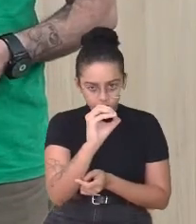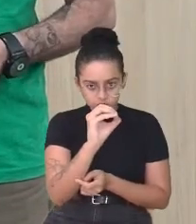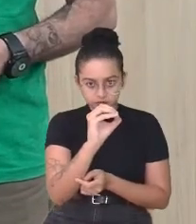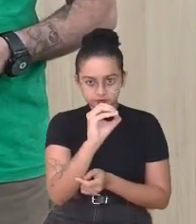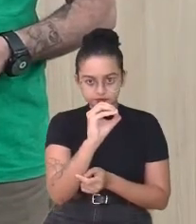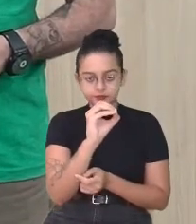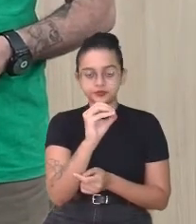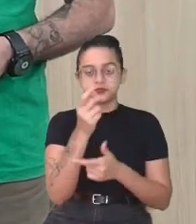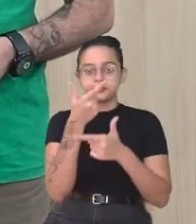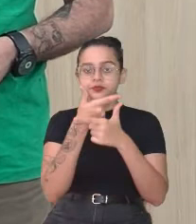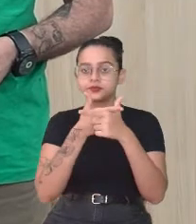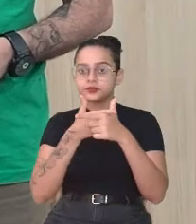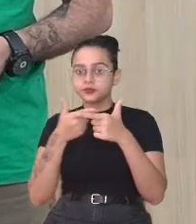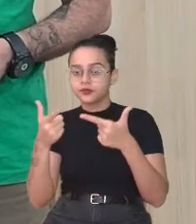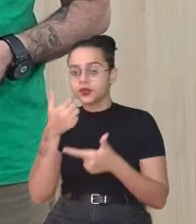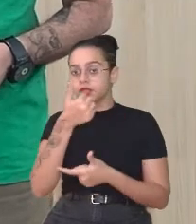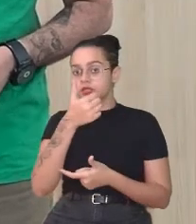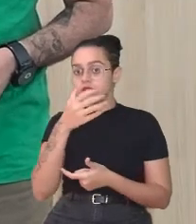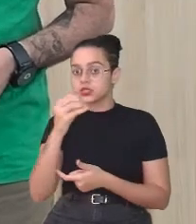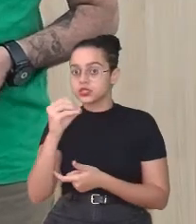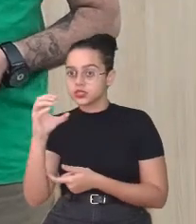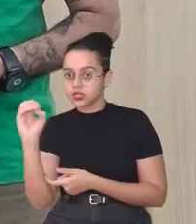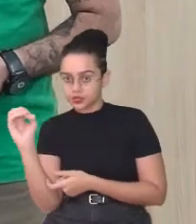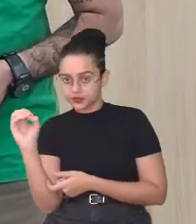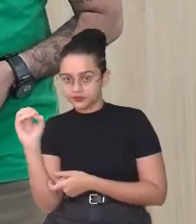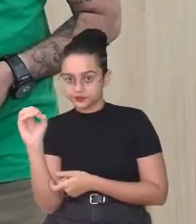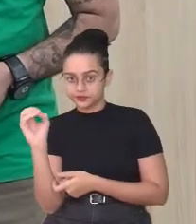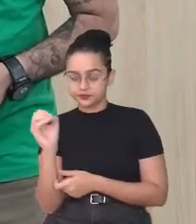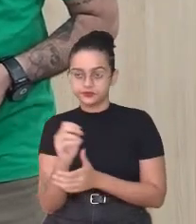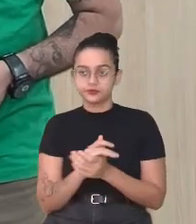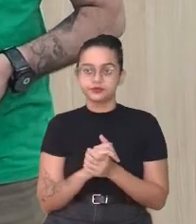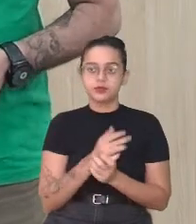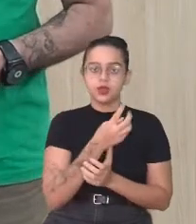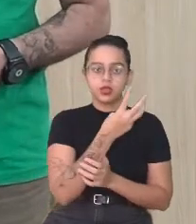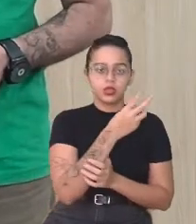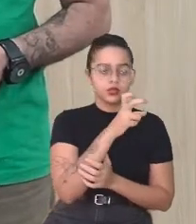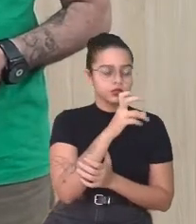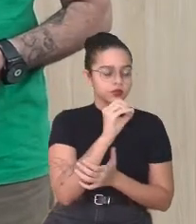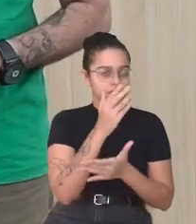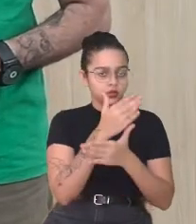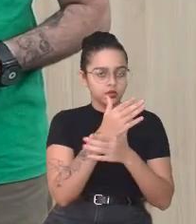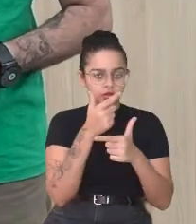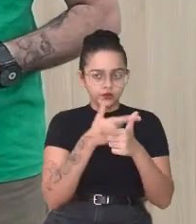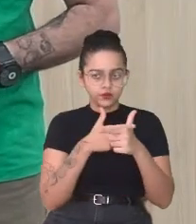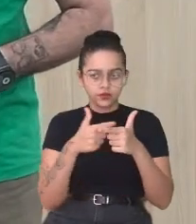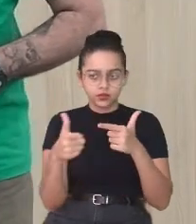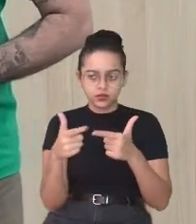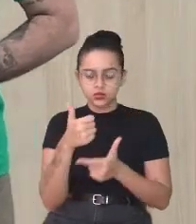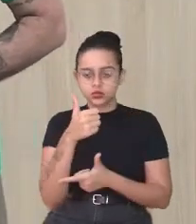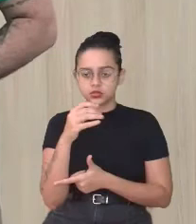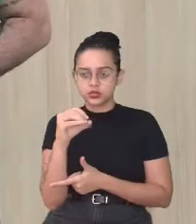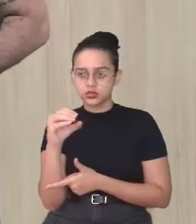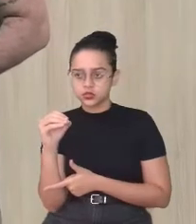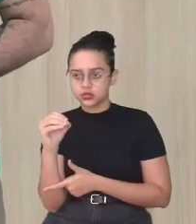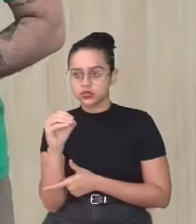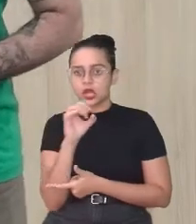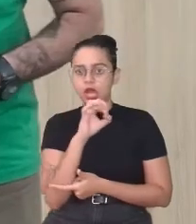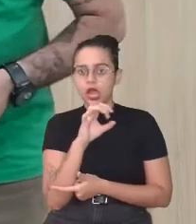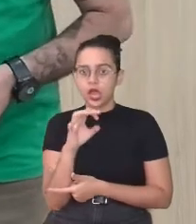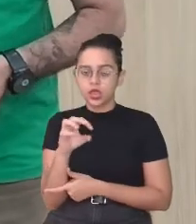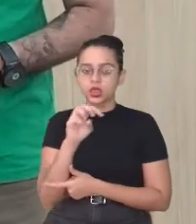e dividir em 100 partes iguais. Se eu pegar o 350 e dividir em 100 partes iguais, cada parte vai